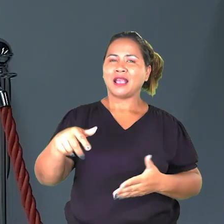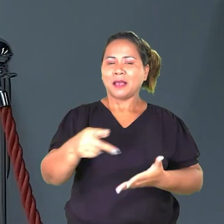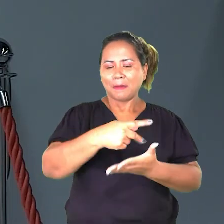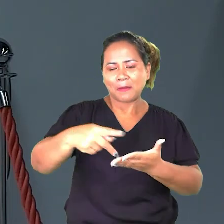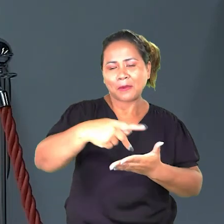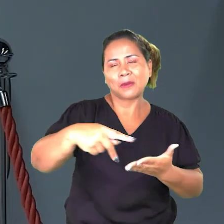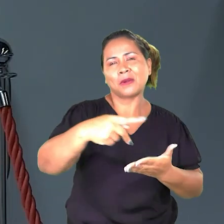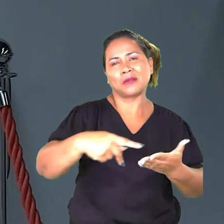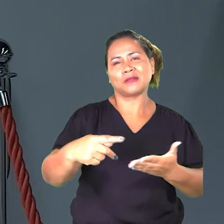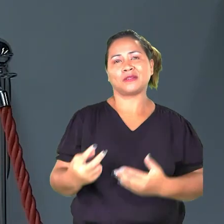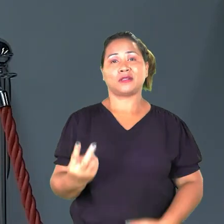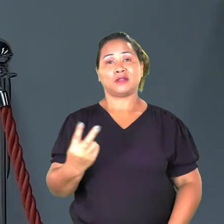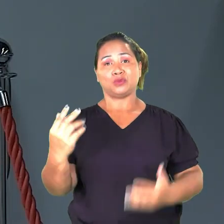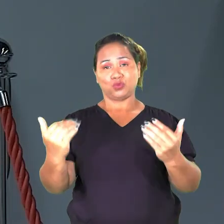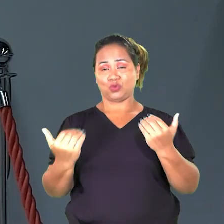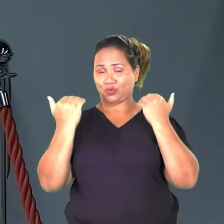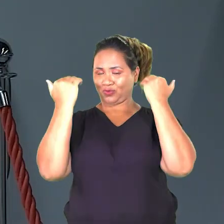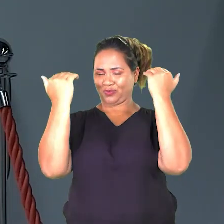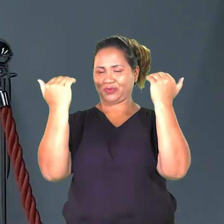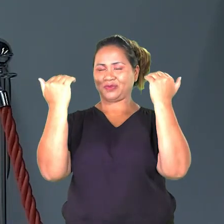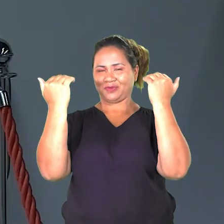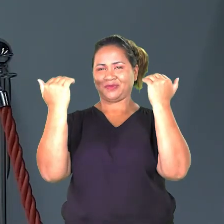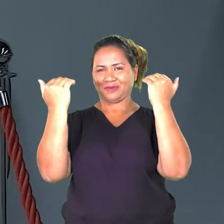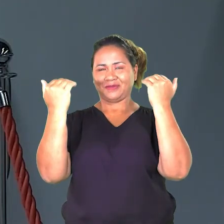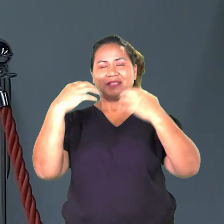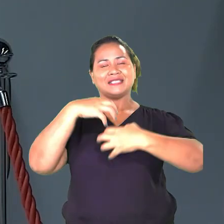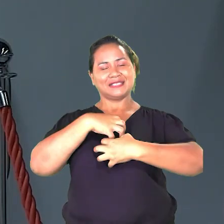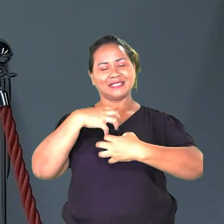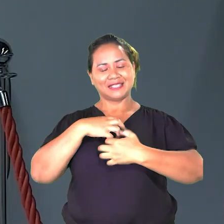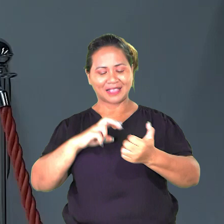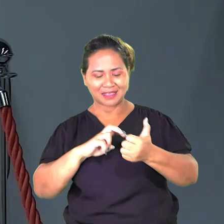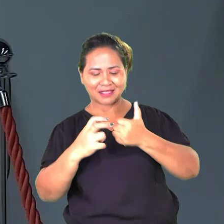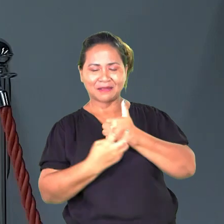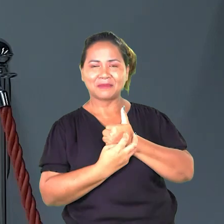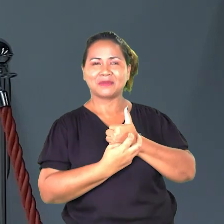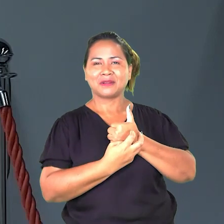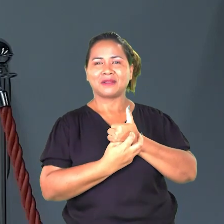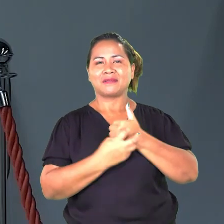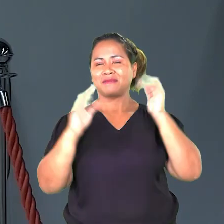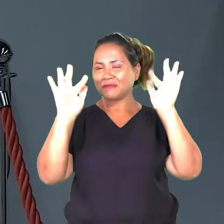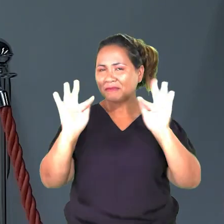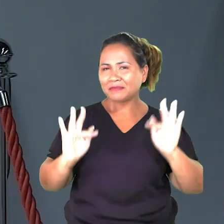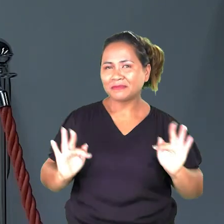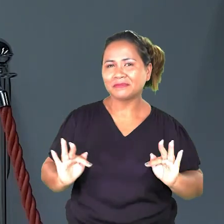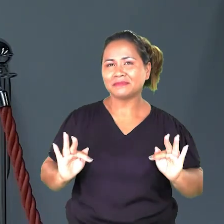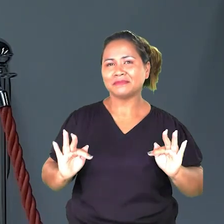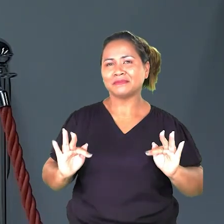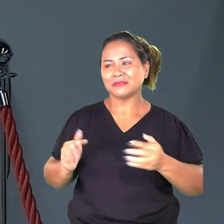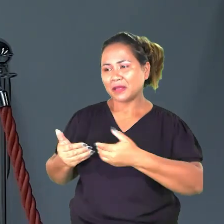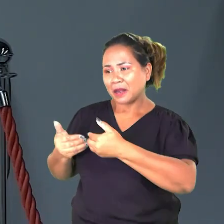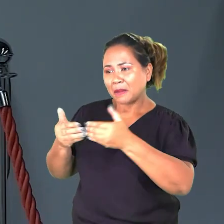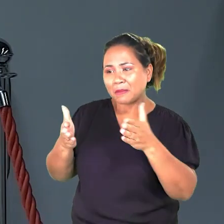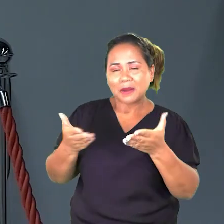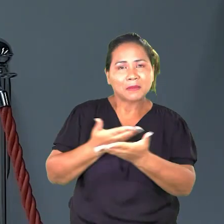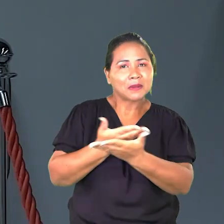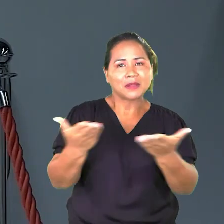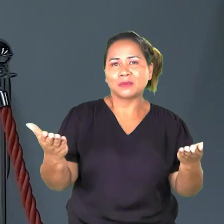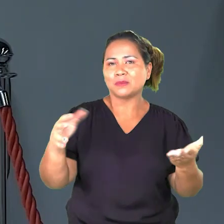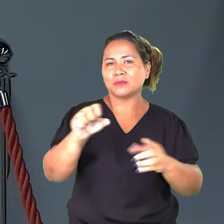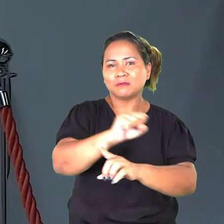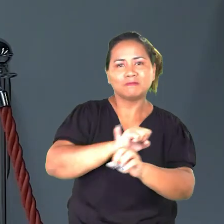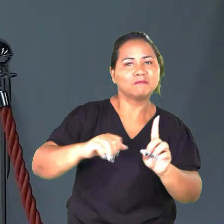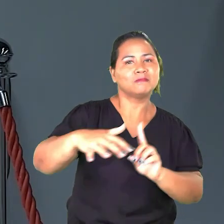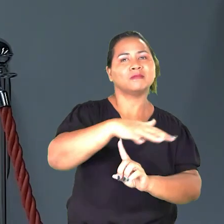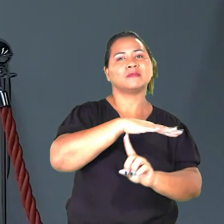lançar a exposição Paulo Bonfim, o poeta das duas cortes, ao mesmo tempo que esse tribunal tem a honra